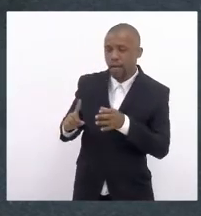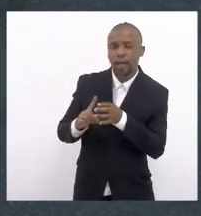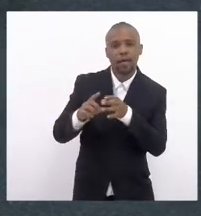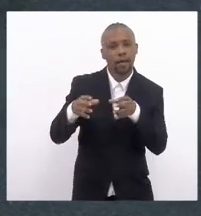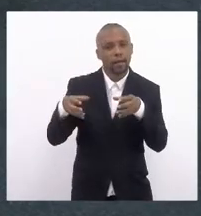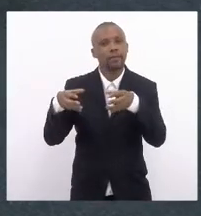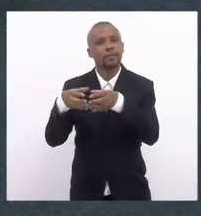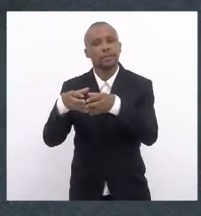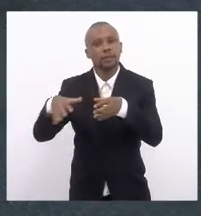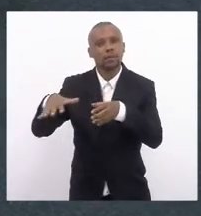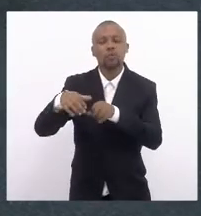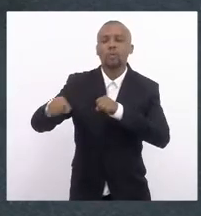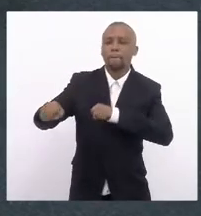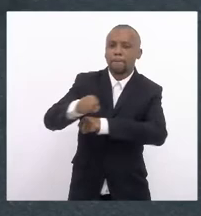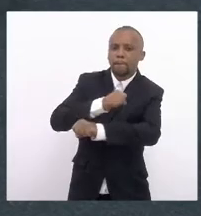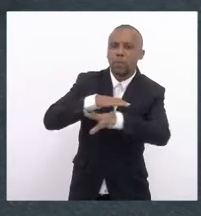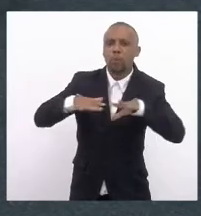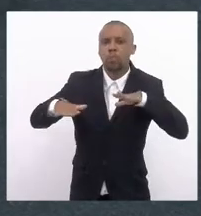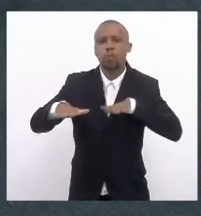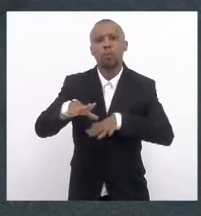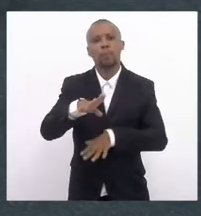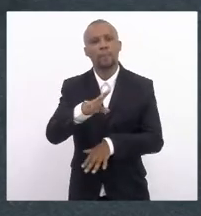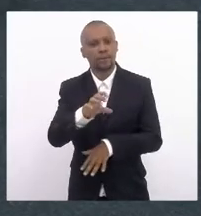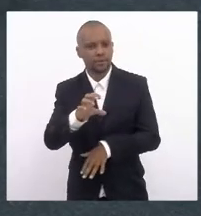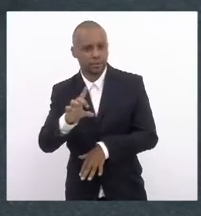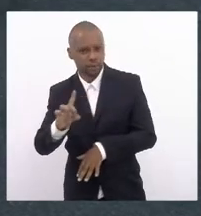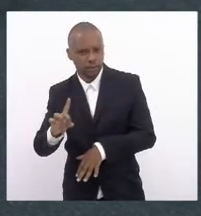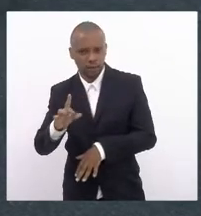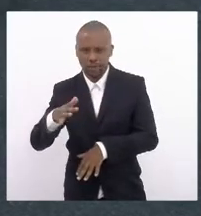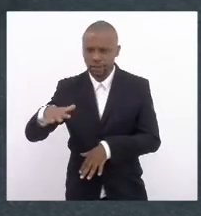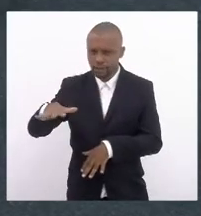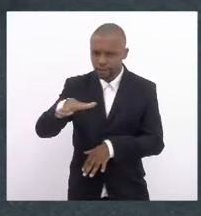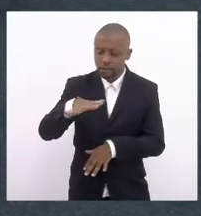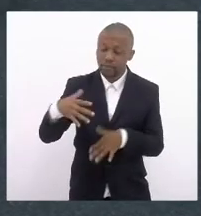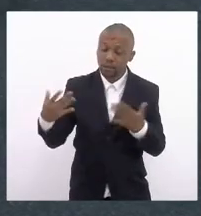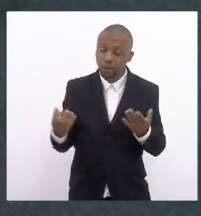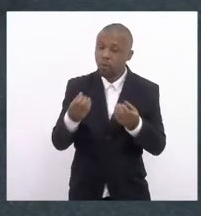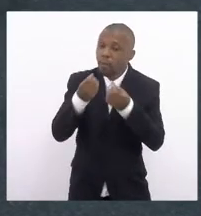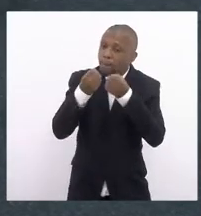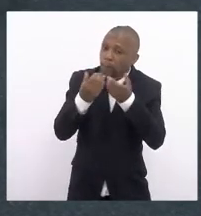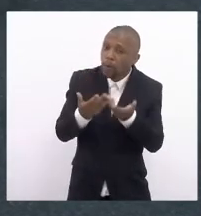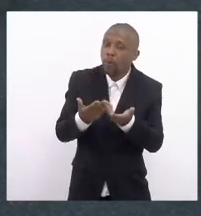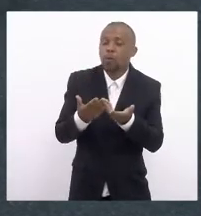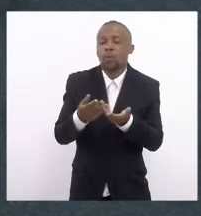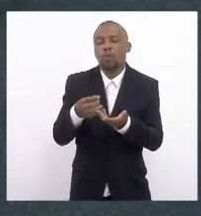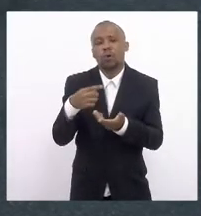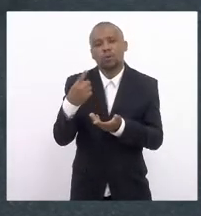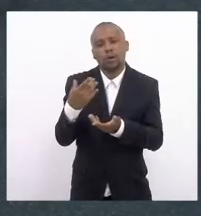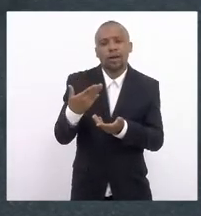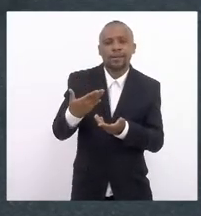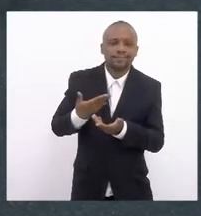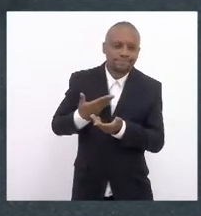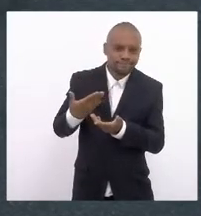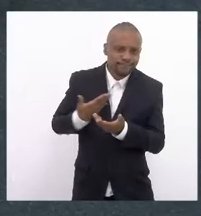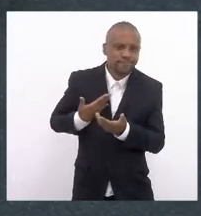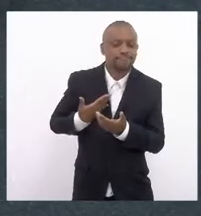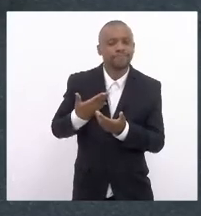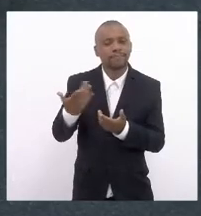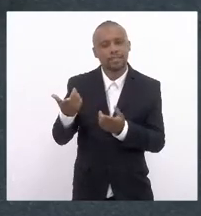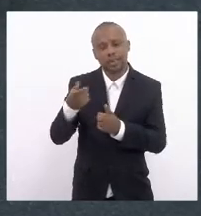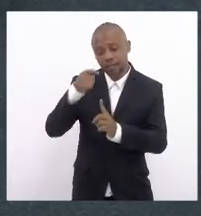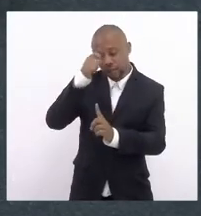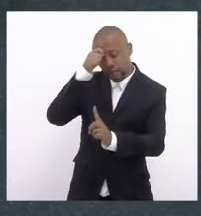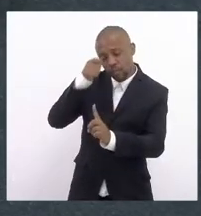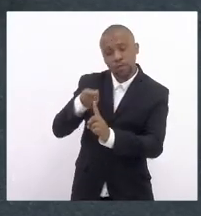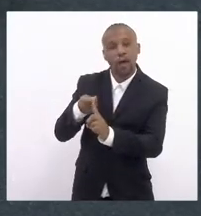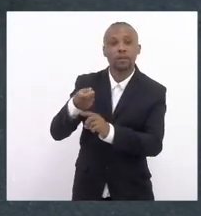de todo o movimento da Baixada Fluminense. Então, que bom que a nossa querida está sendo